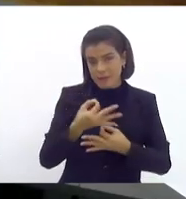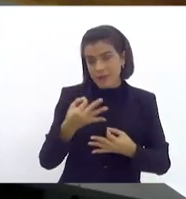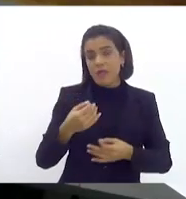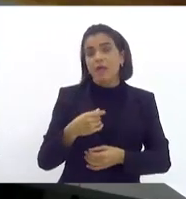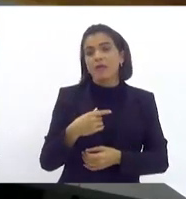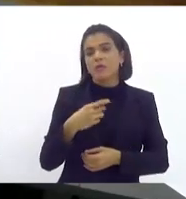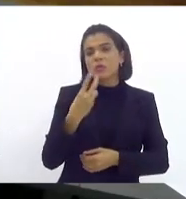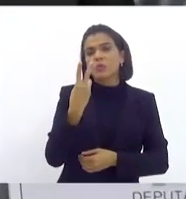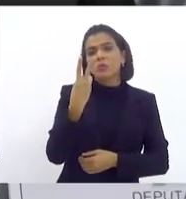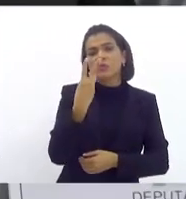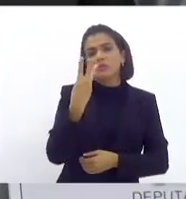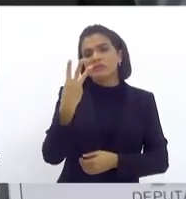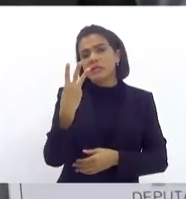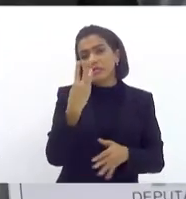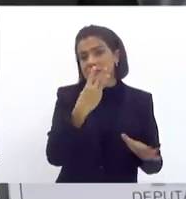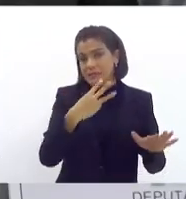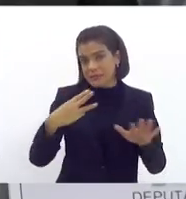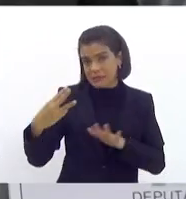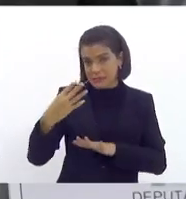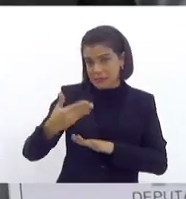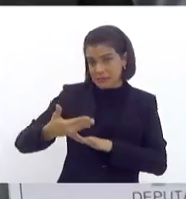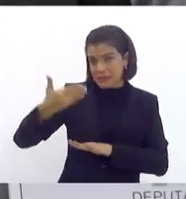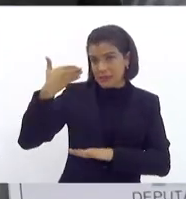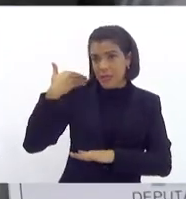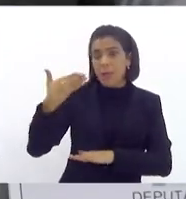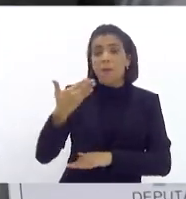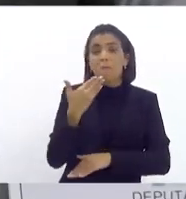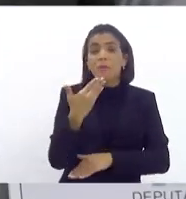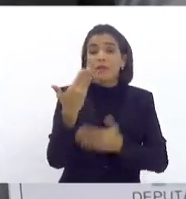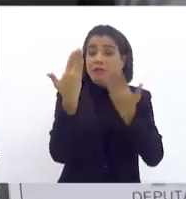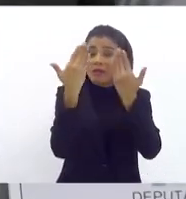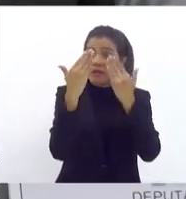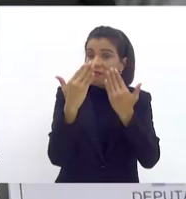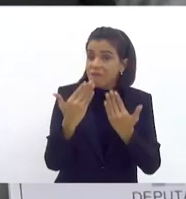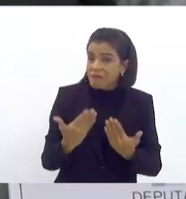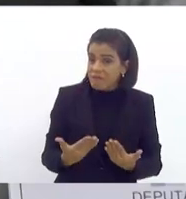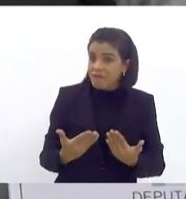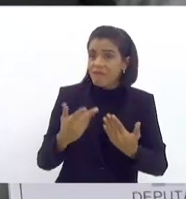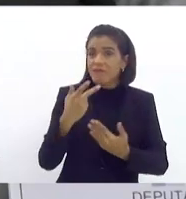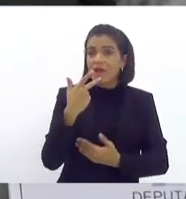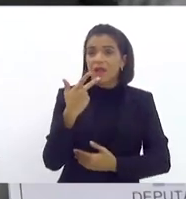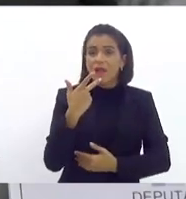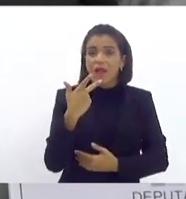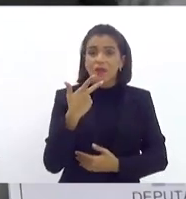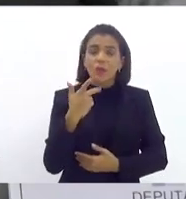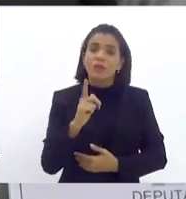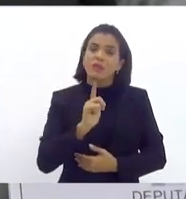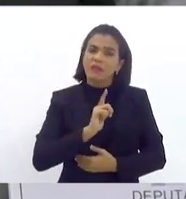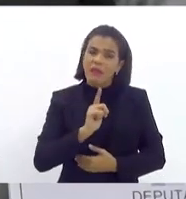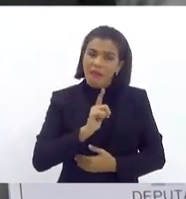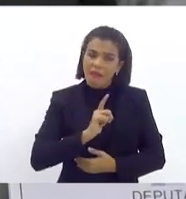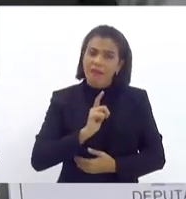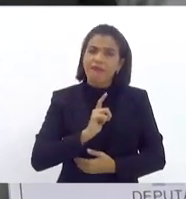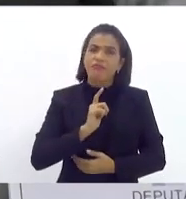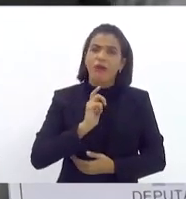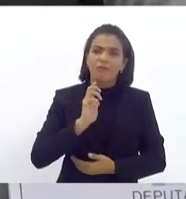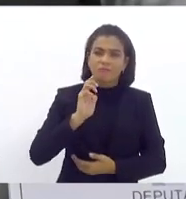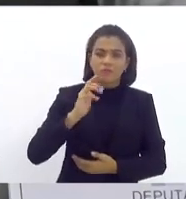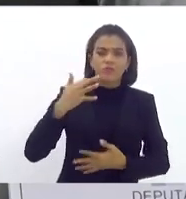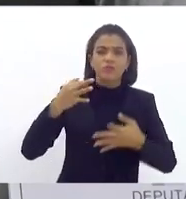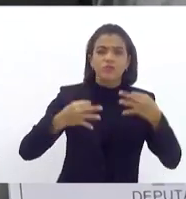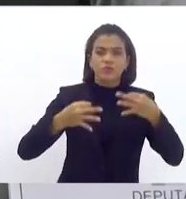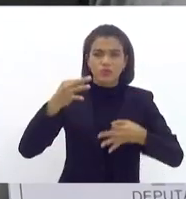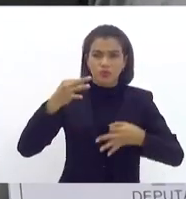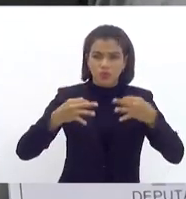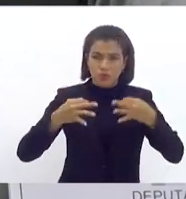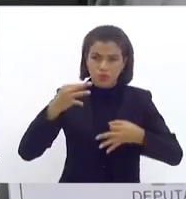sessões anteriores, eu havia feito um pedido de vista, alegando a existência de uma sentença, né, proferida pelo